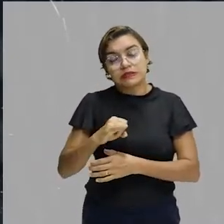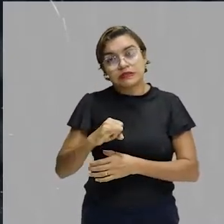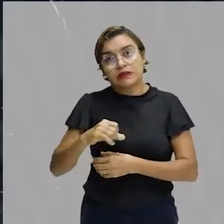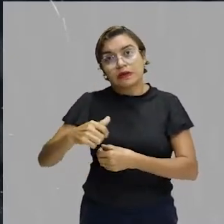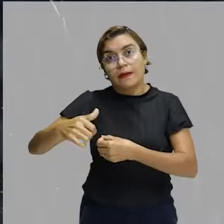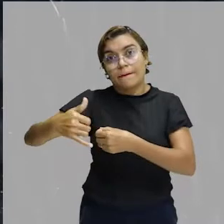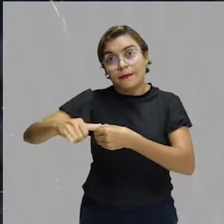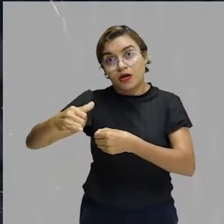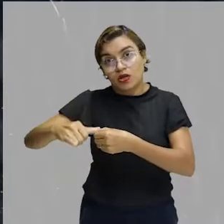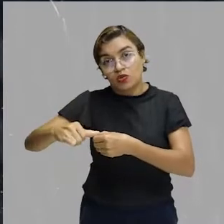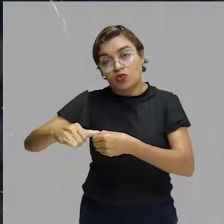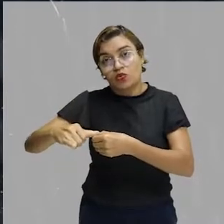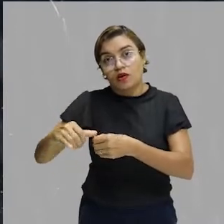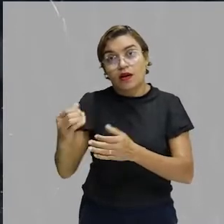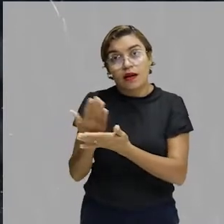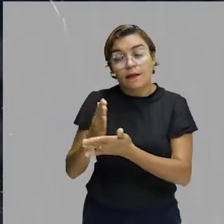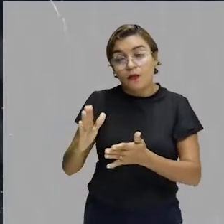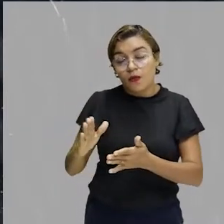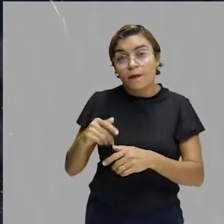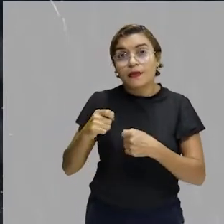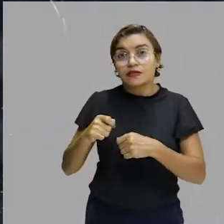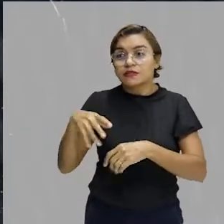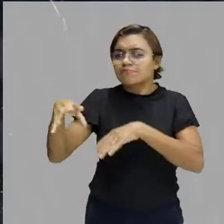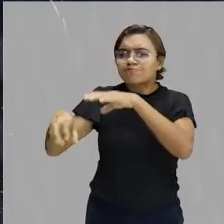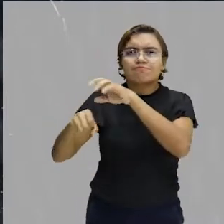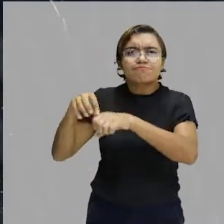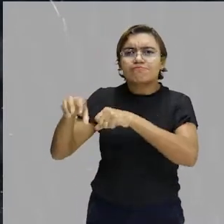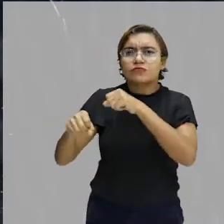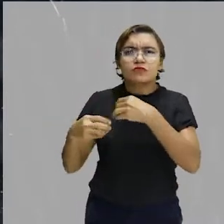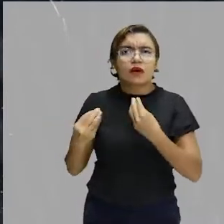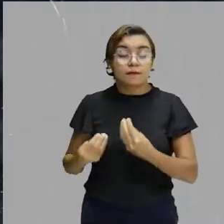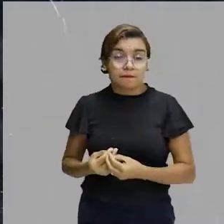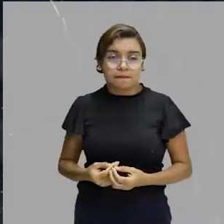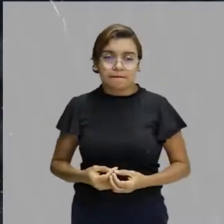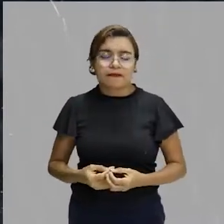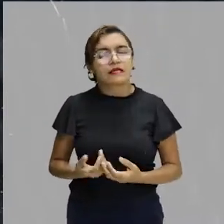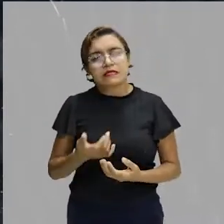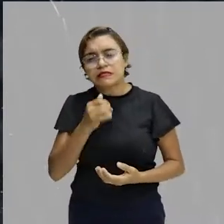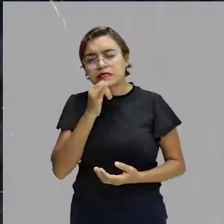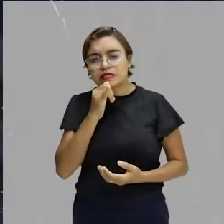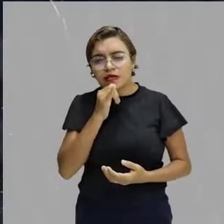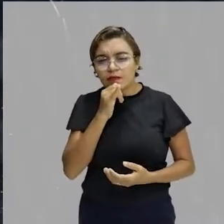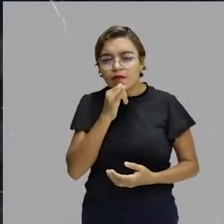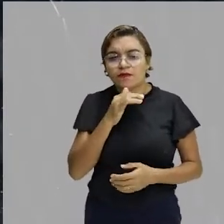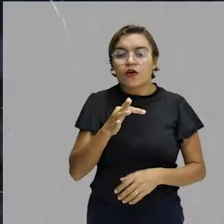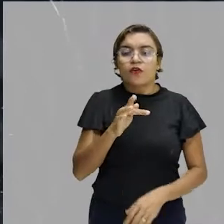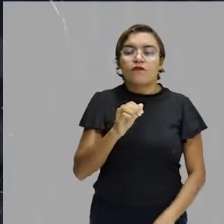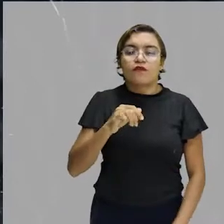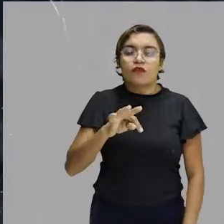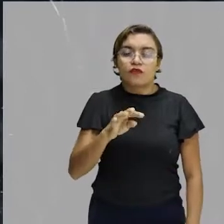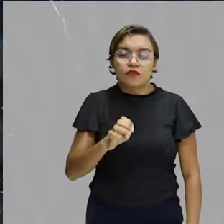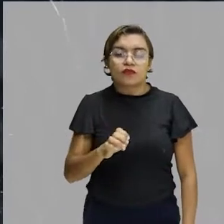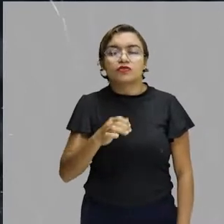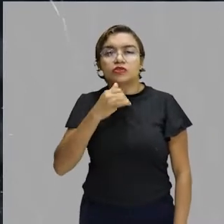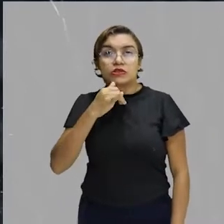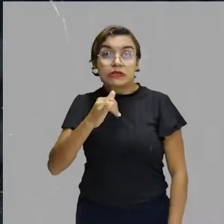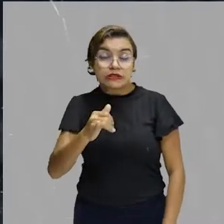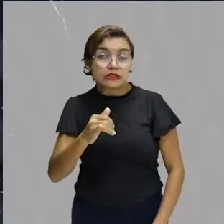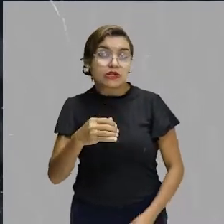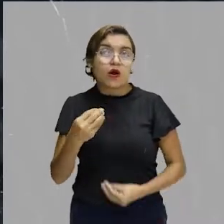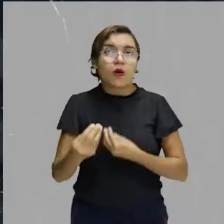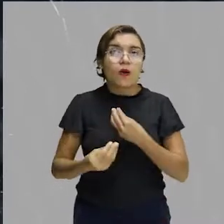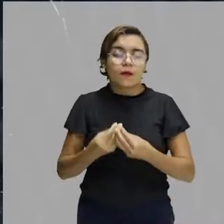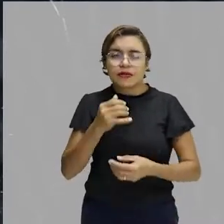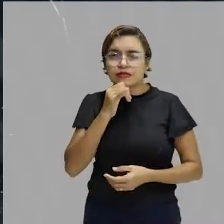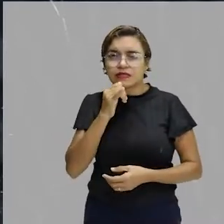localidade. São chamadas de fontes tradicionais de energia porque são utilizadas há bastante tempo, vão acompanhando as revoluções industriais, a gente vai perceber. A